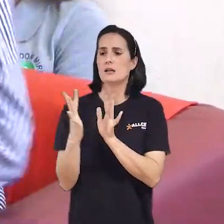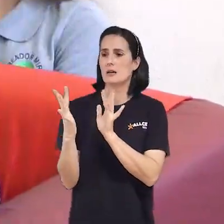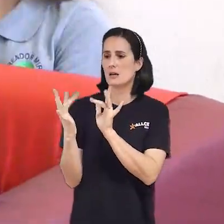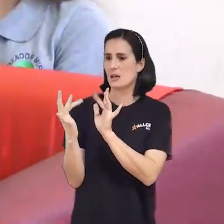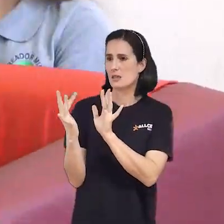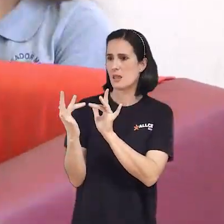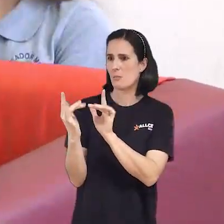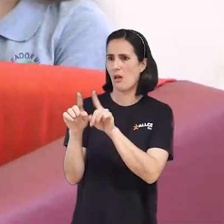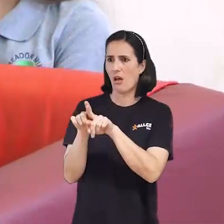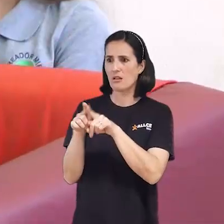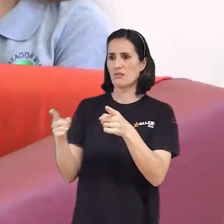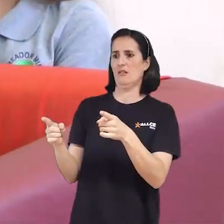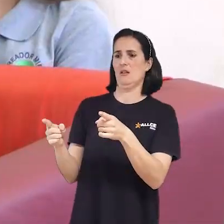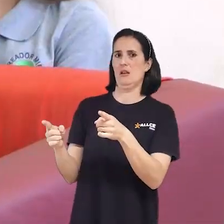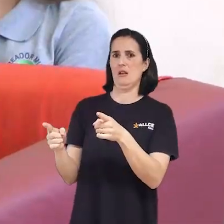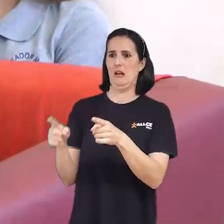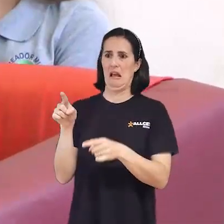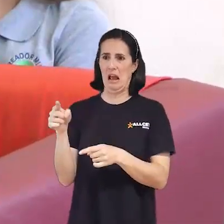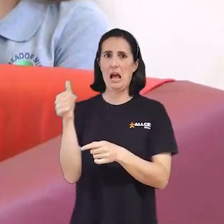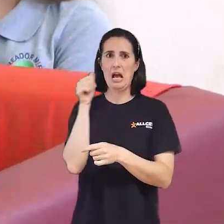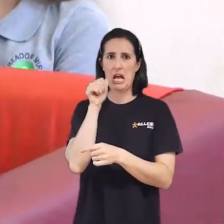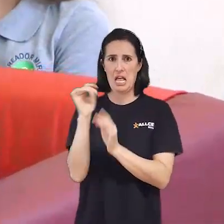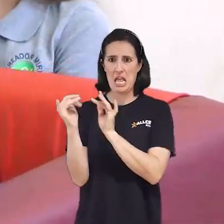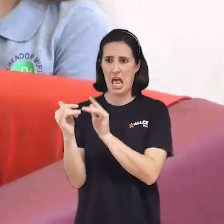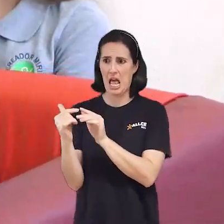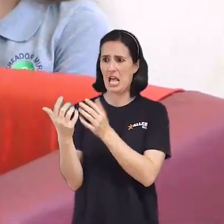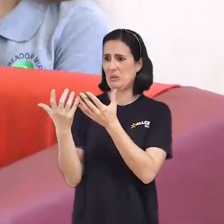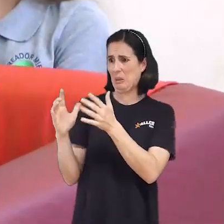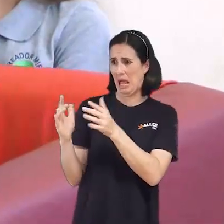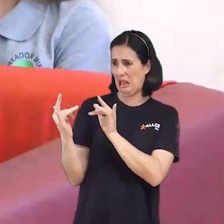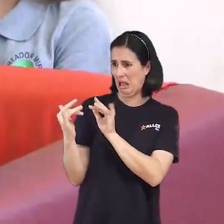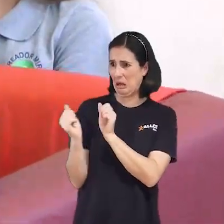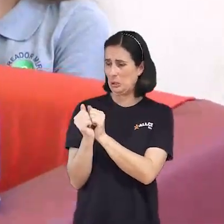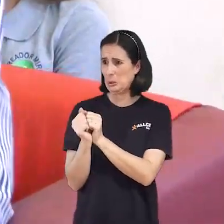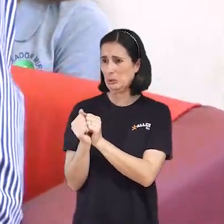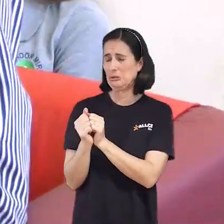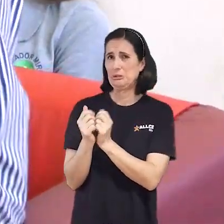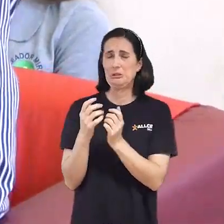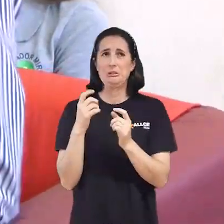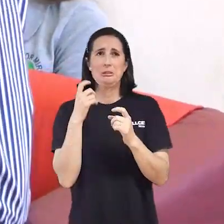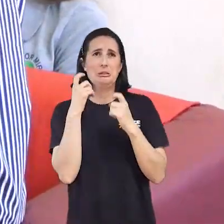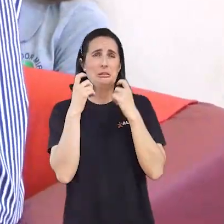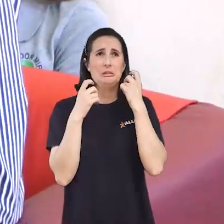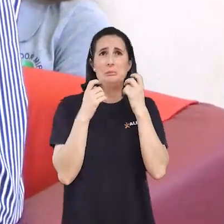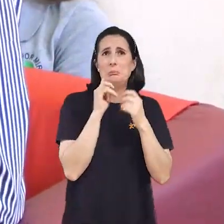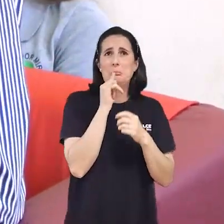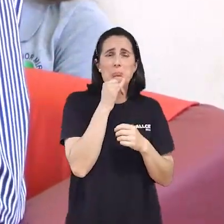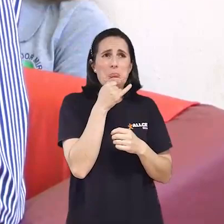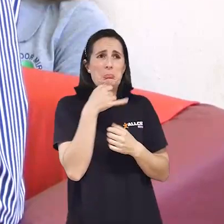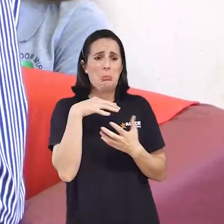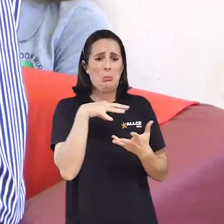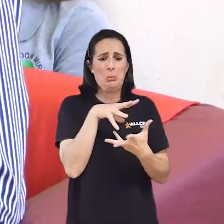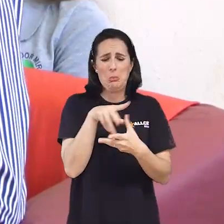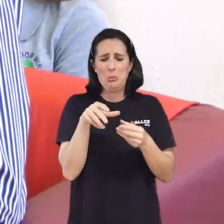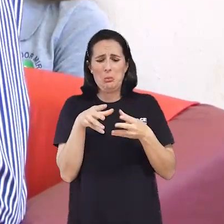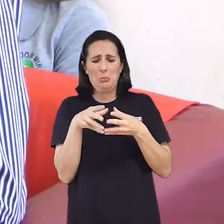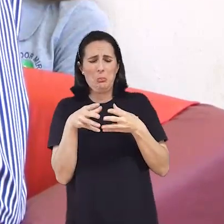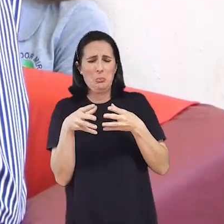namoradinhas, e era muito engraçado, sabe, André, porque nessa época, né, de 4ª, 5ª série,